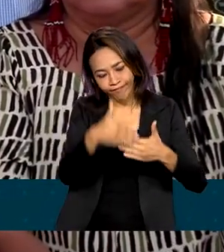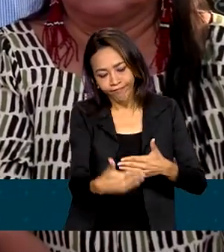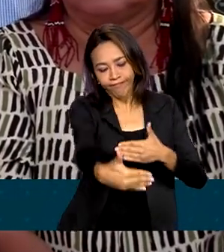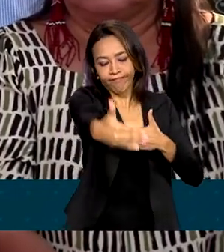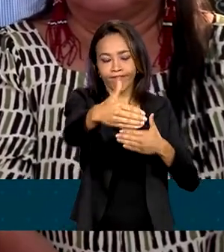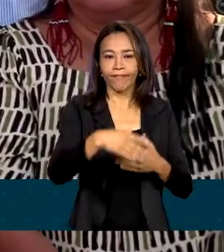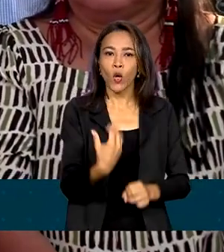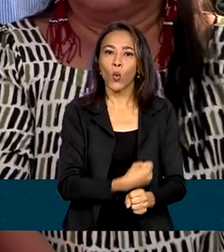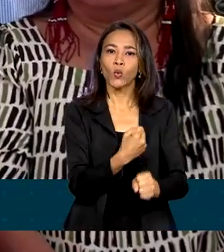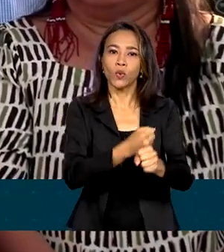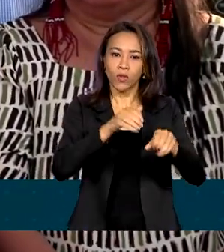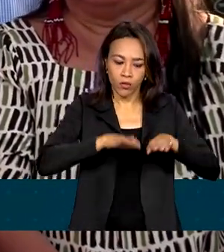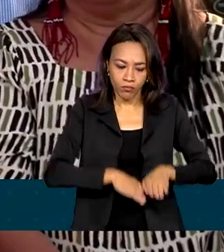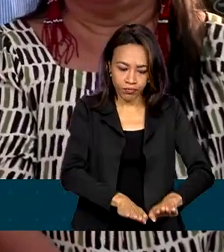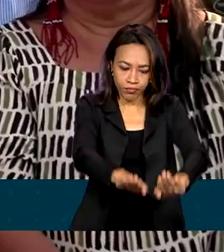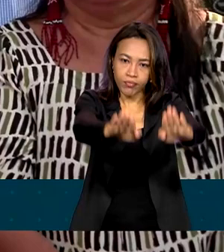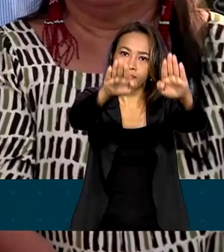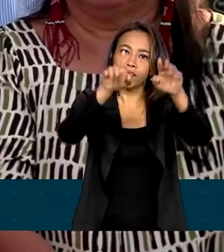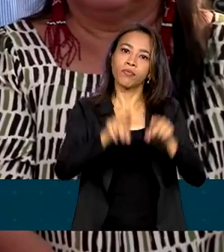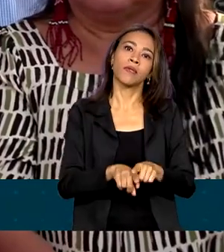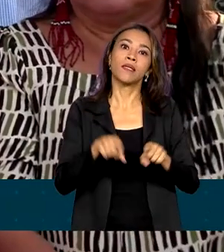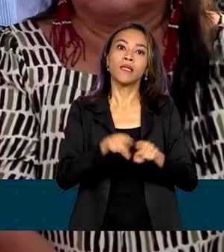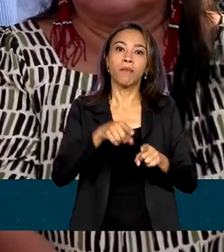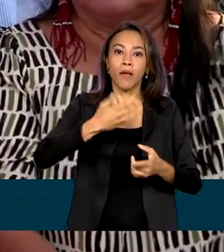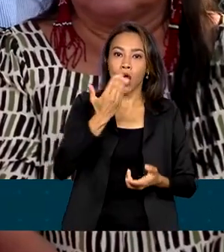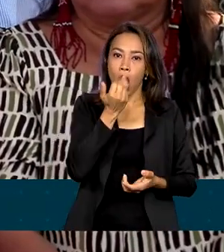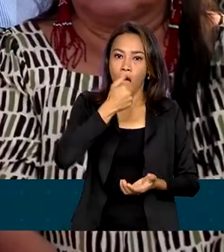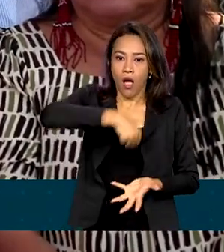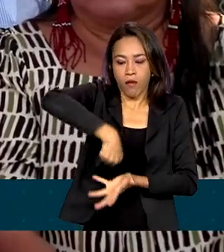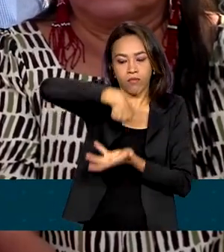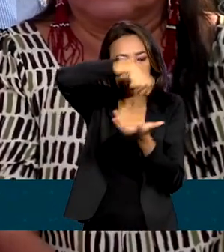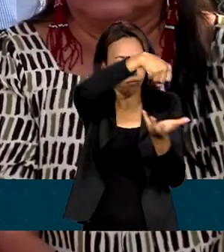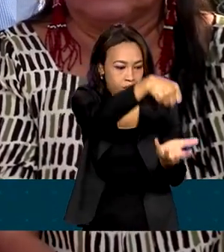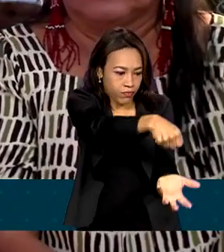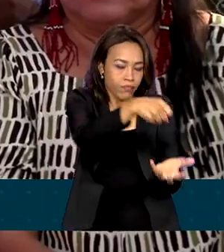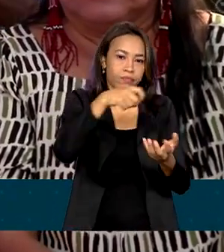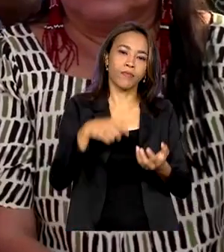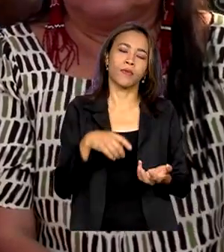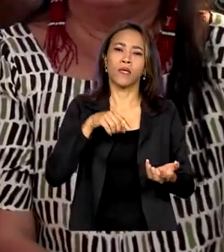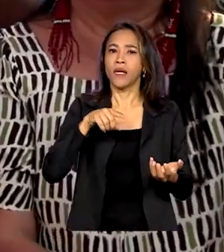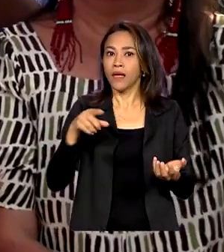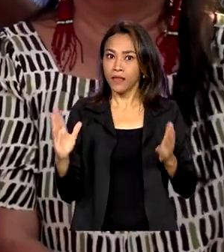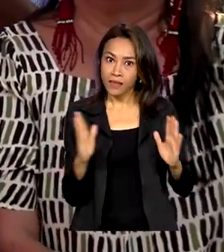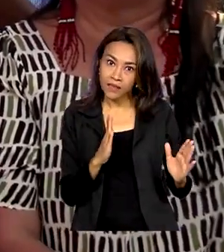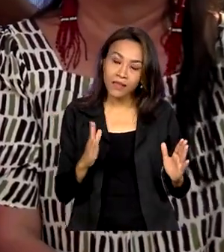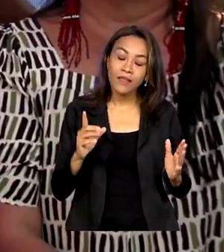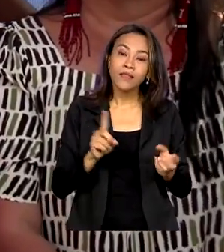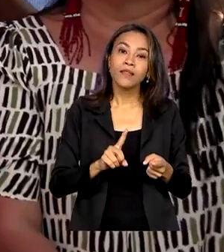de aeroportos, as cestas básicas, essas questões todas que envolvem esse grande movimento, a questão dos garimpeiros.